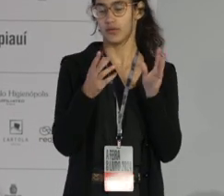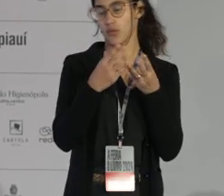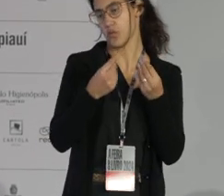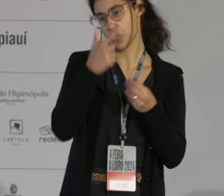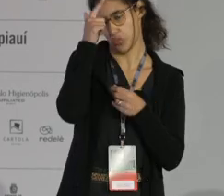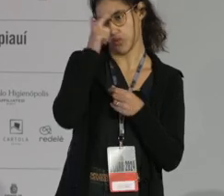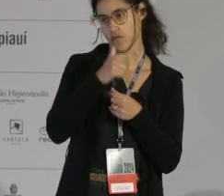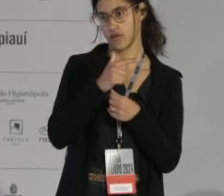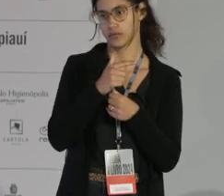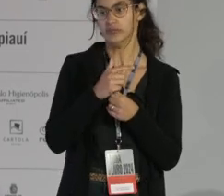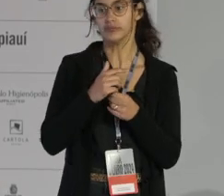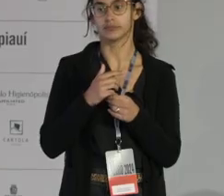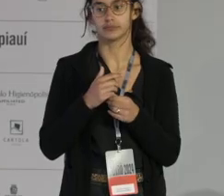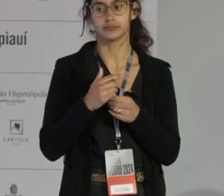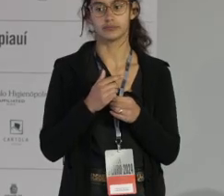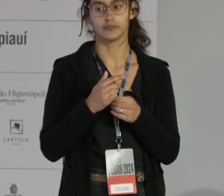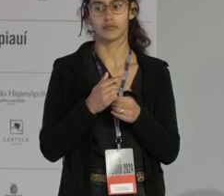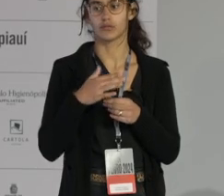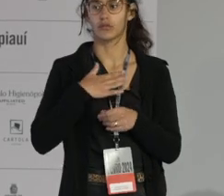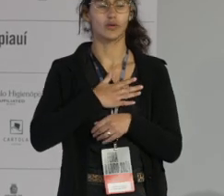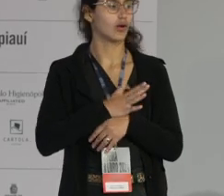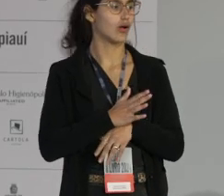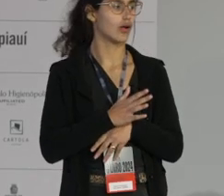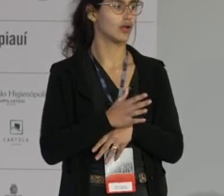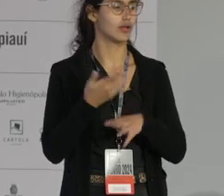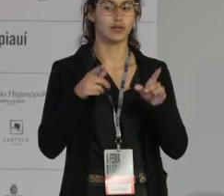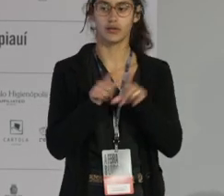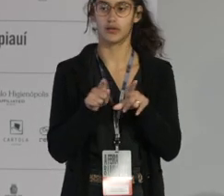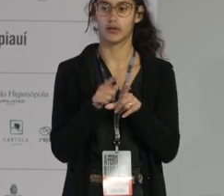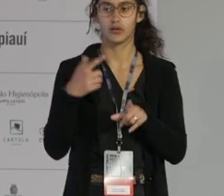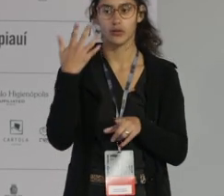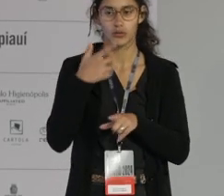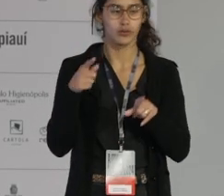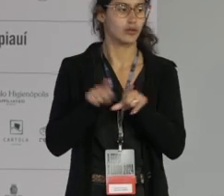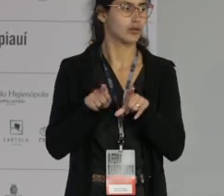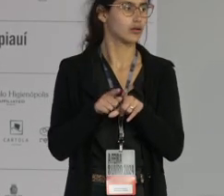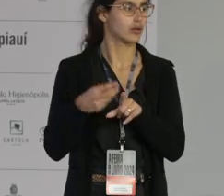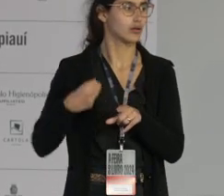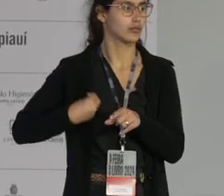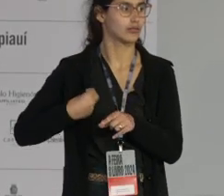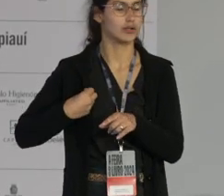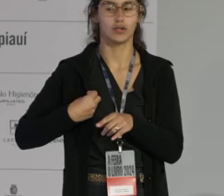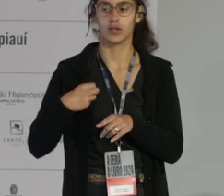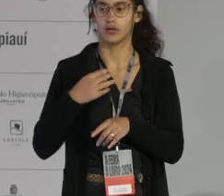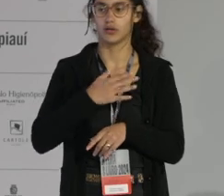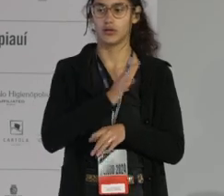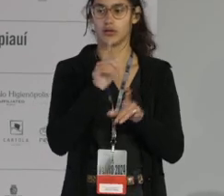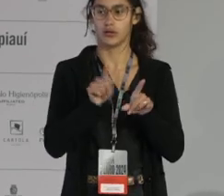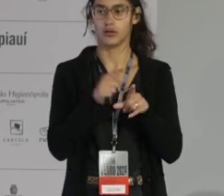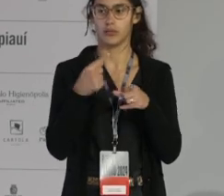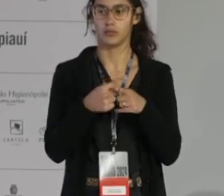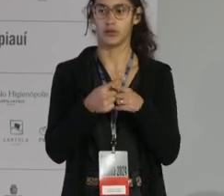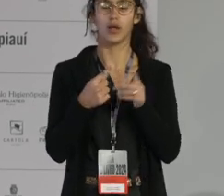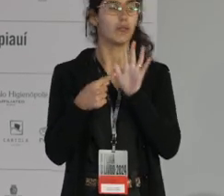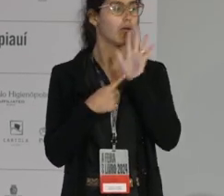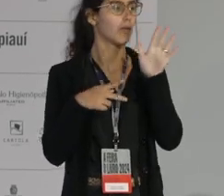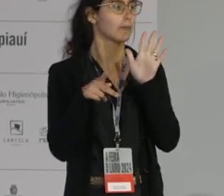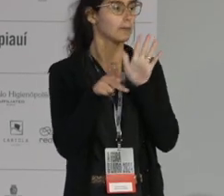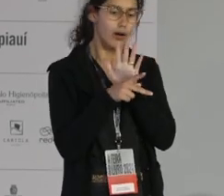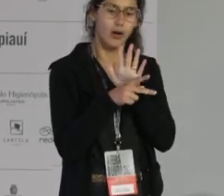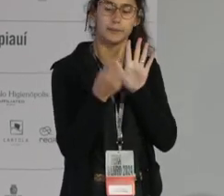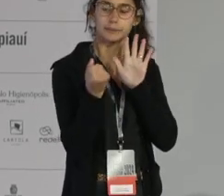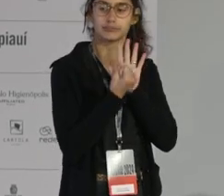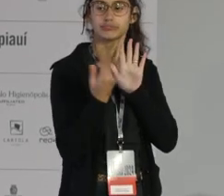feio, ele odeia ouvir essa frase, que, vez por outra, ele escuta essa frase ao longo da vida, ele odeia ouvir essa frase porque desarticula a identidade